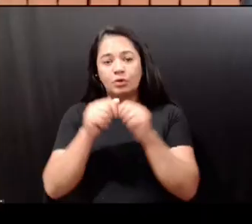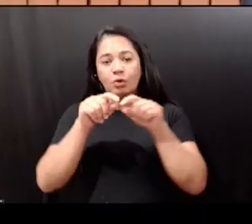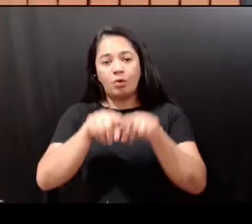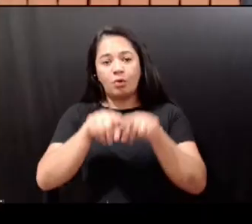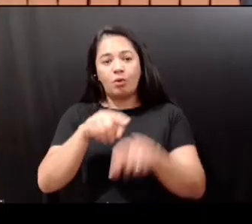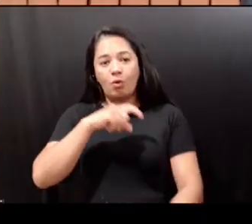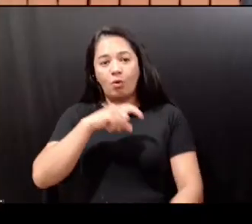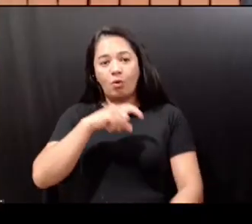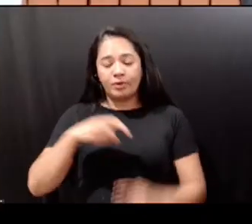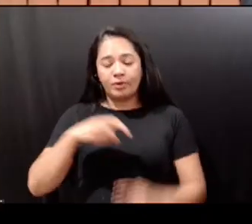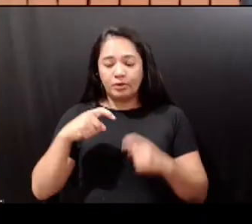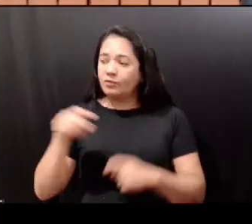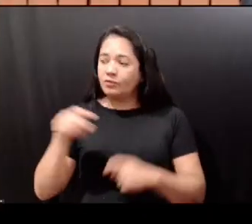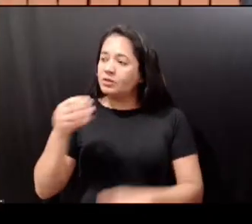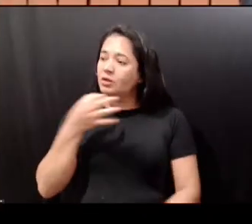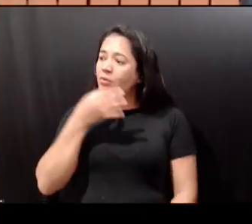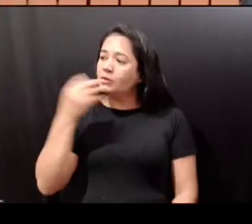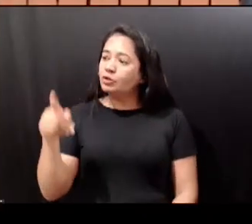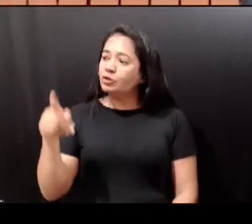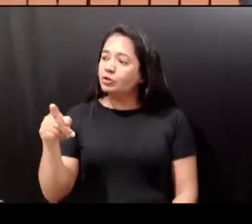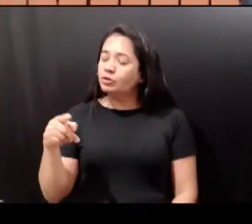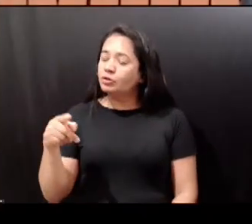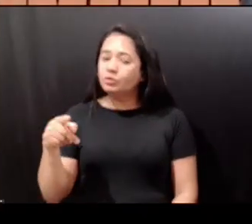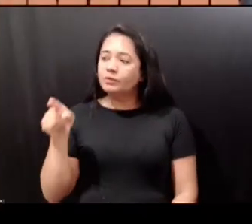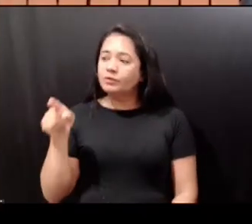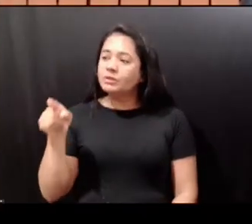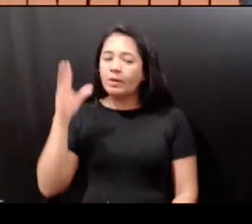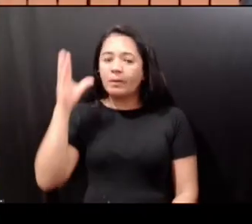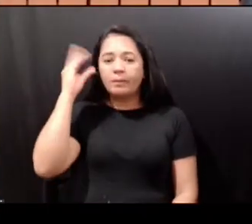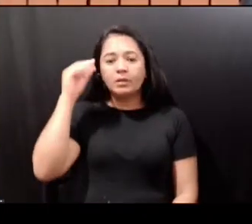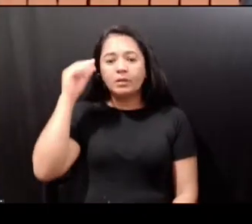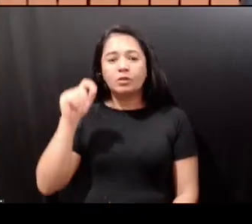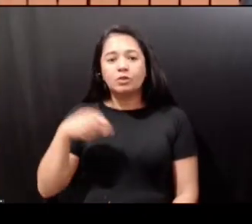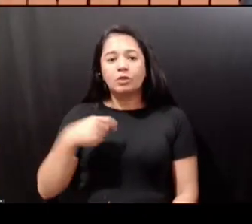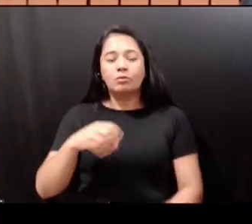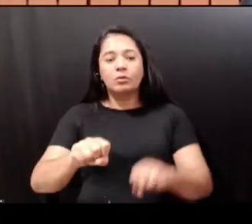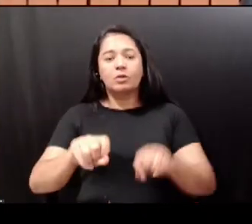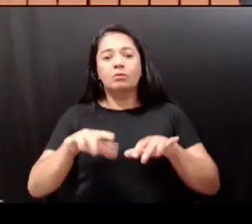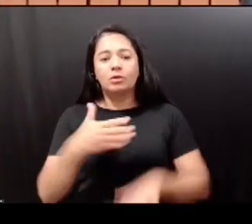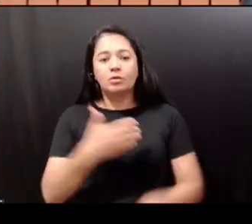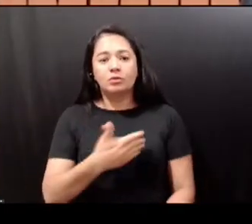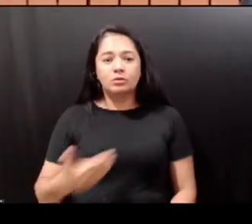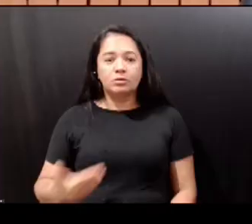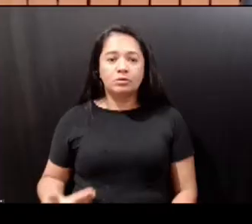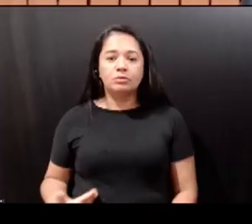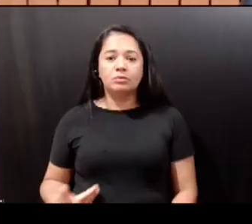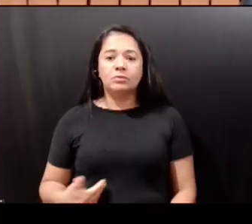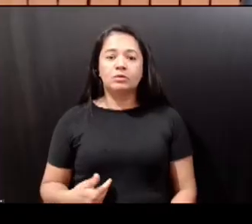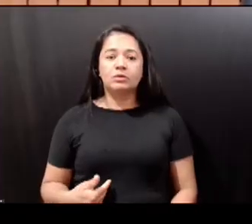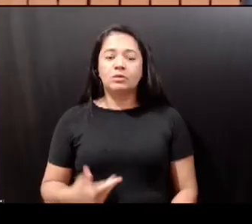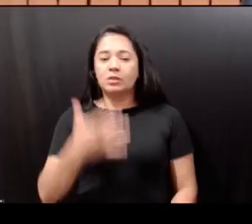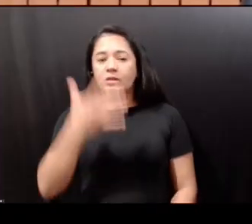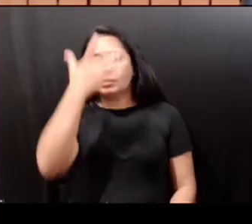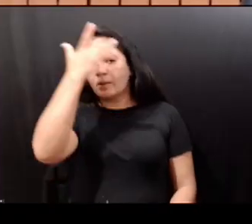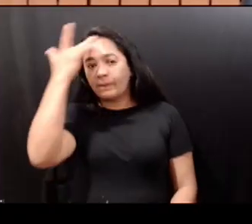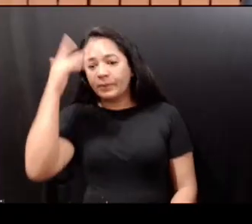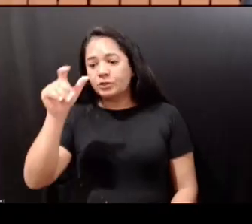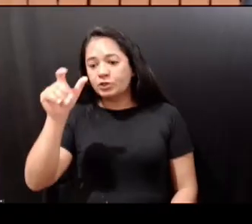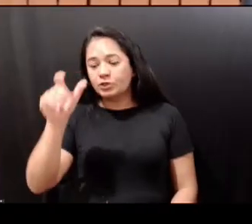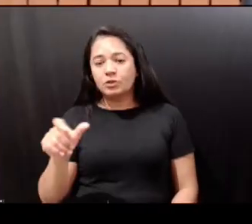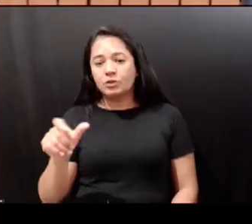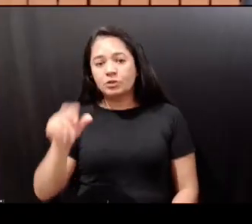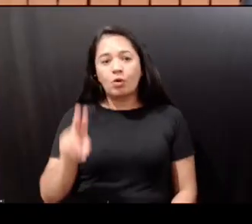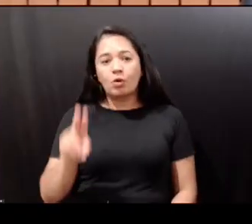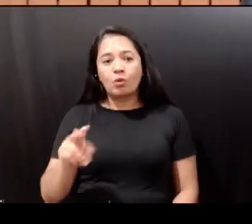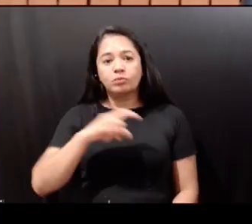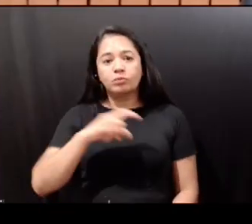Lima, da gente provocar aqui nessa casa uma audiência pública para trazer pessoas, usuários de planos de saúde que estão tendo